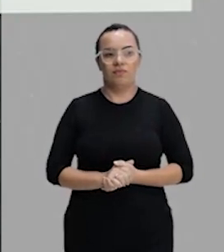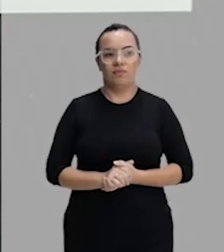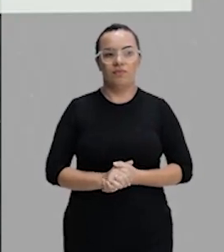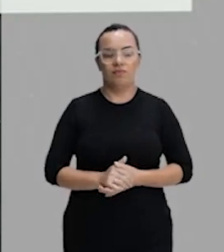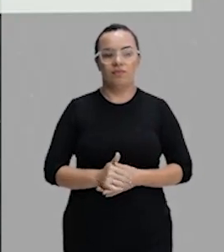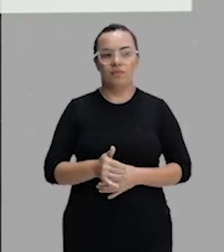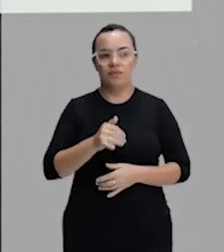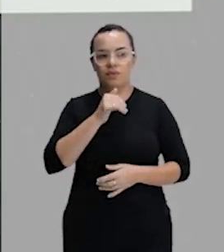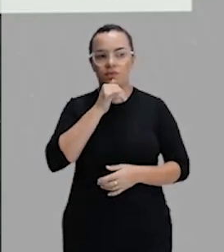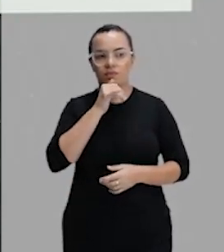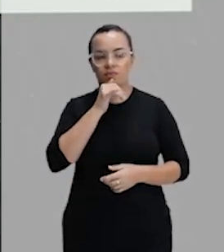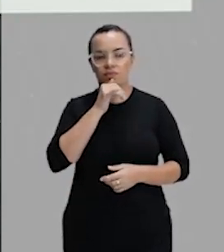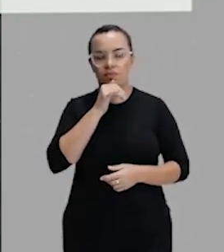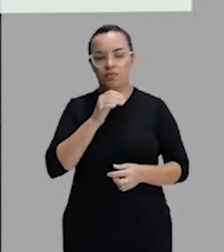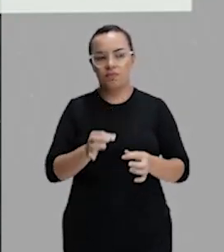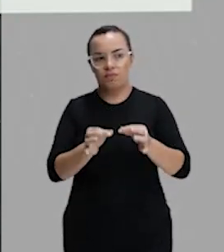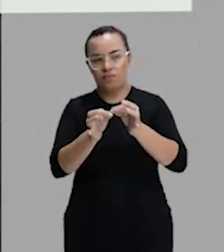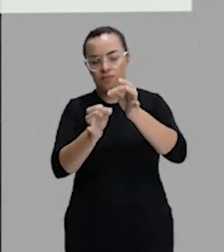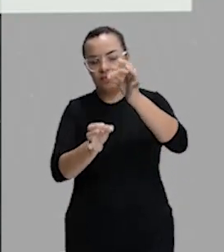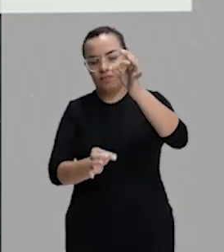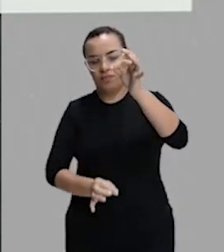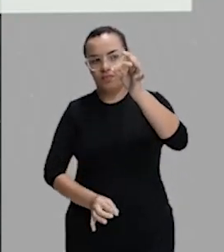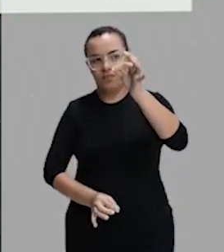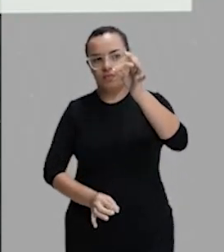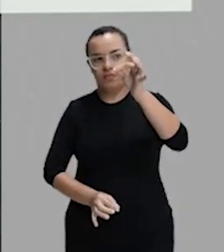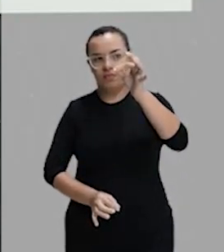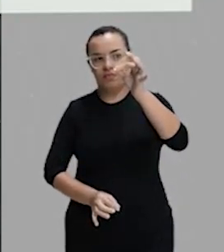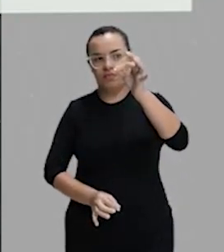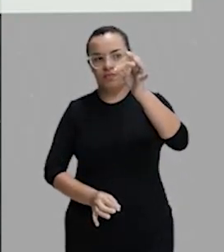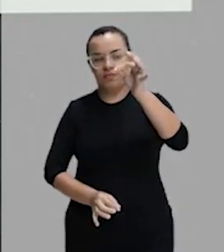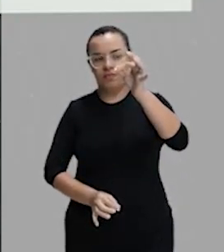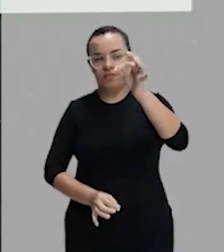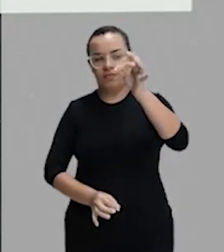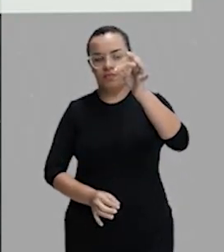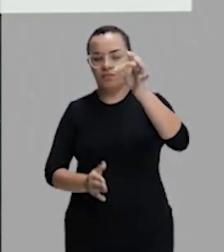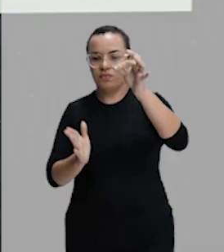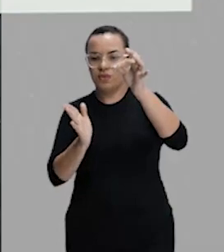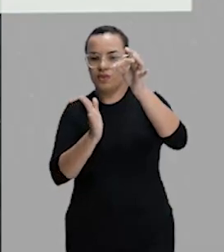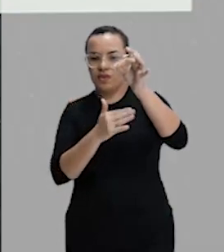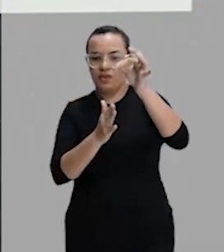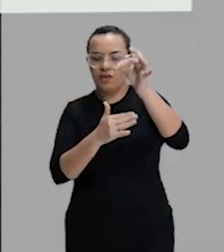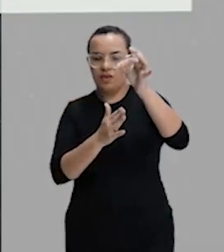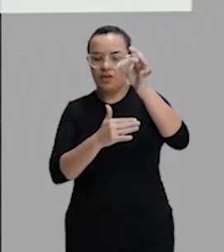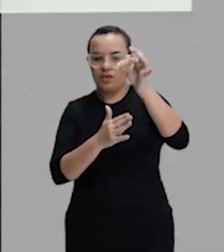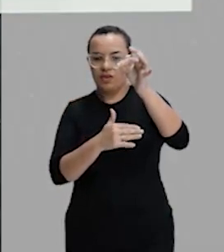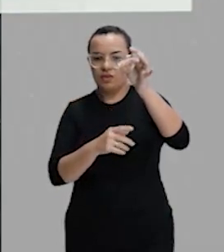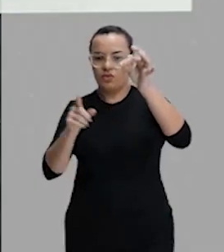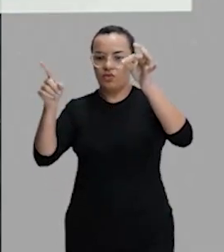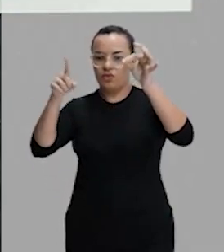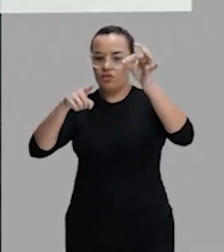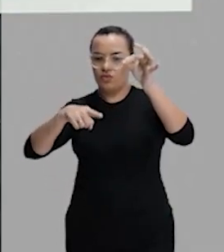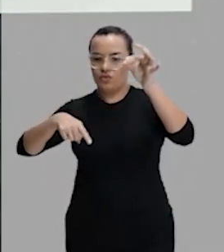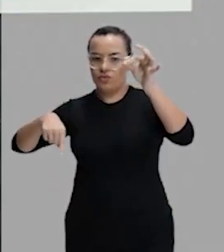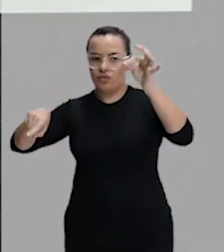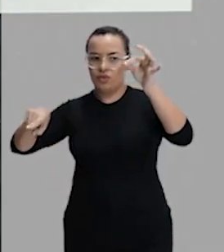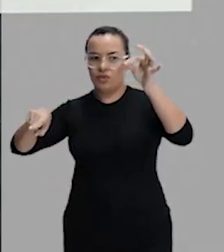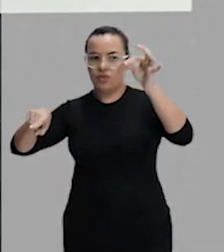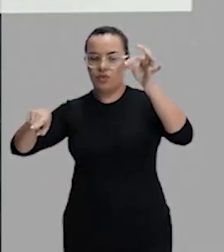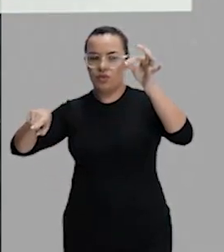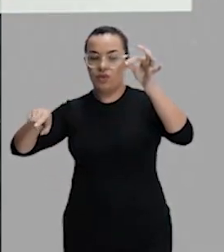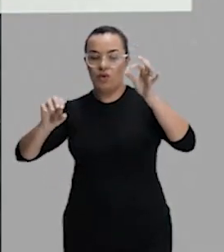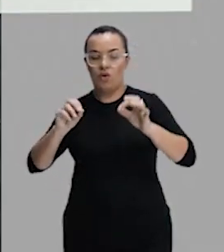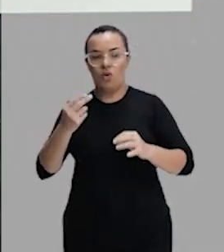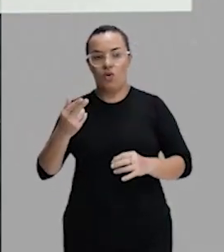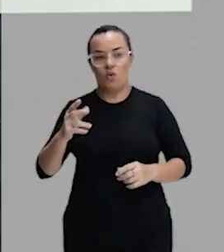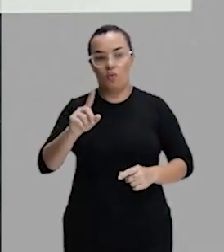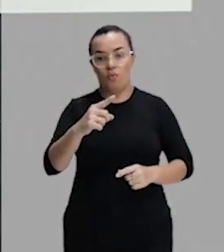diretriz aqui está nesse sentido, antes do vértice, e aqui você tem a outra posição da